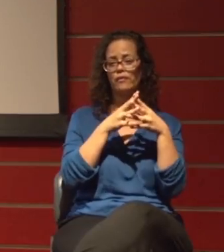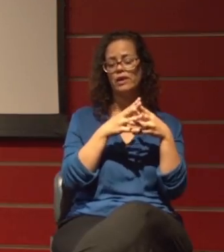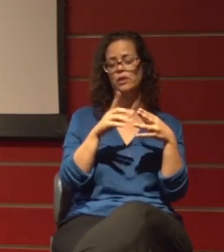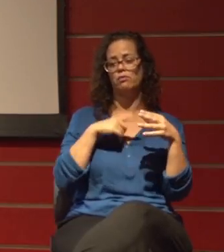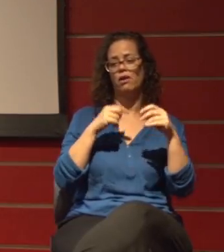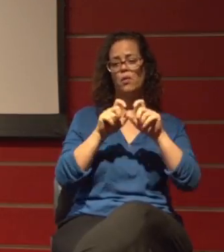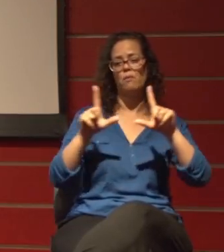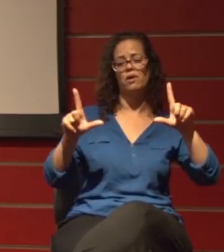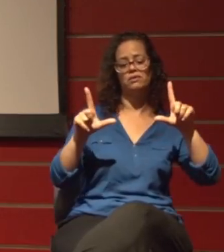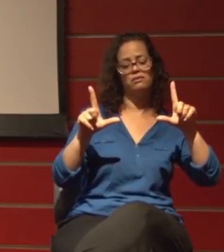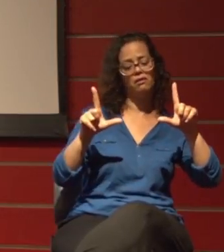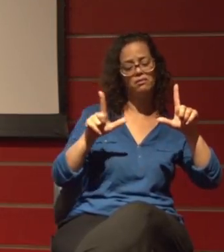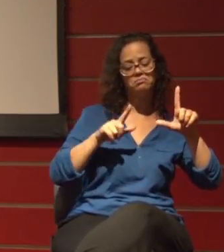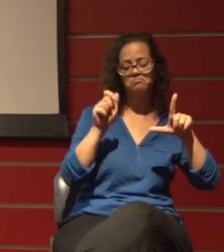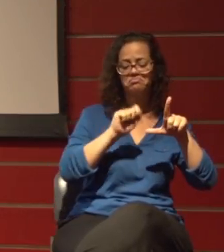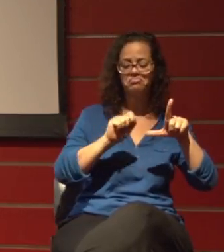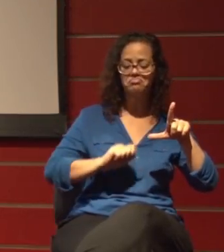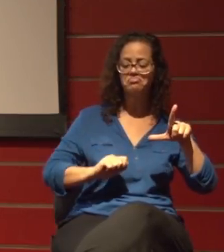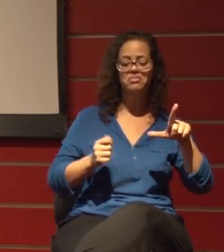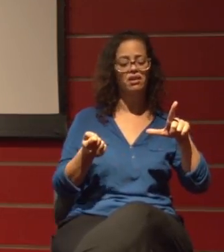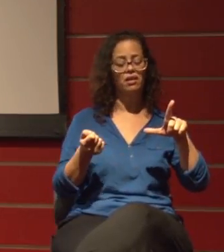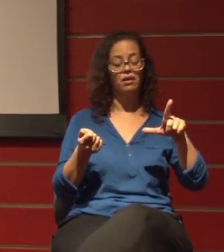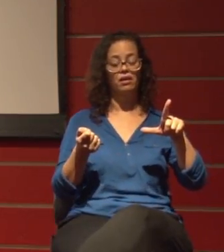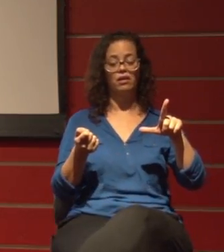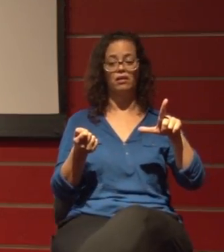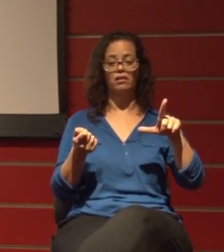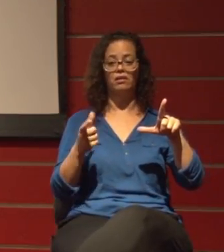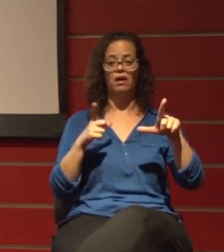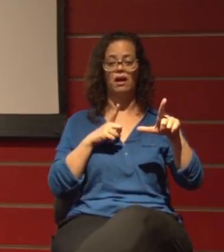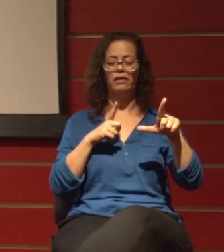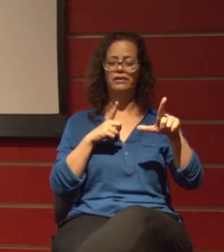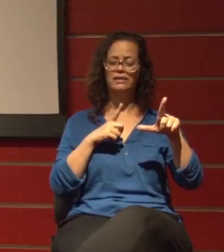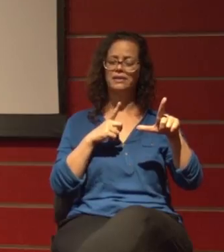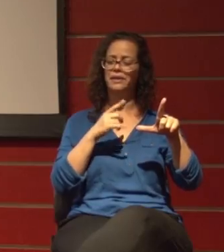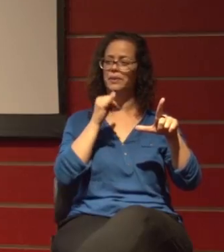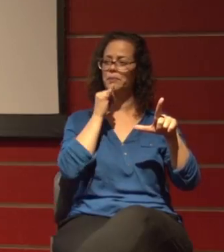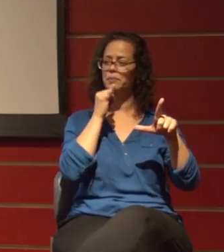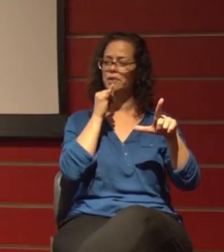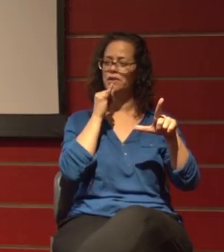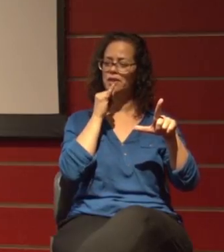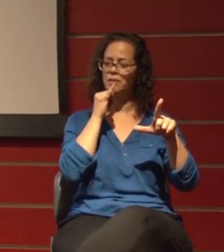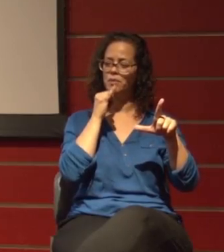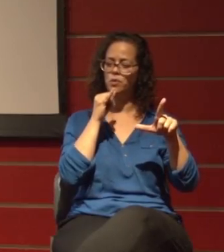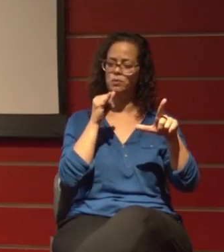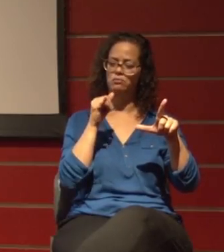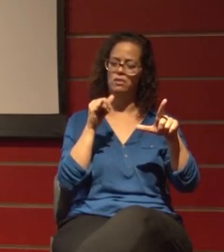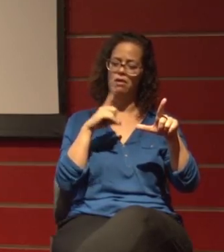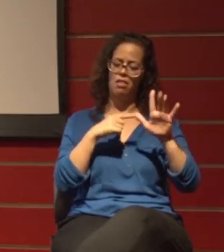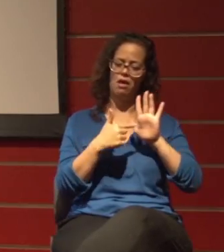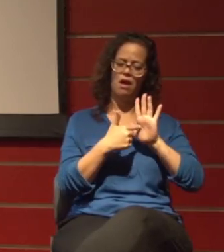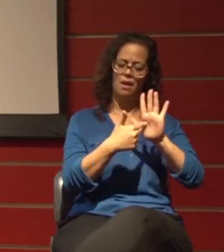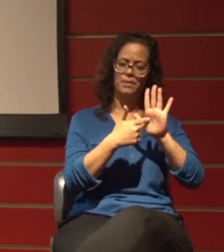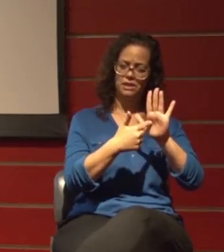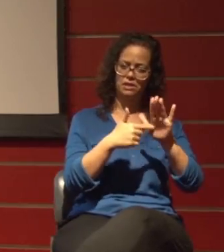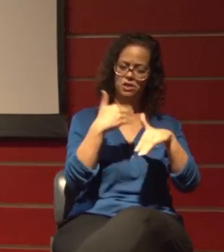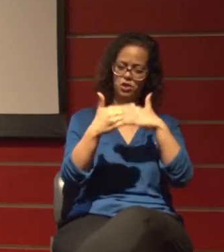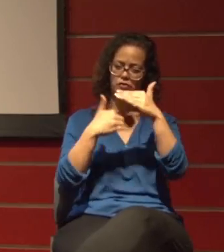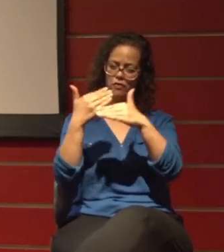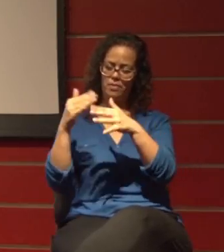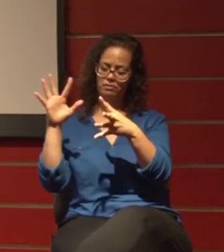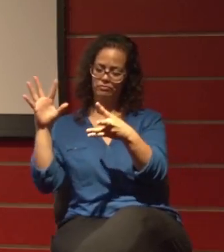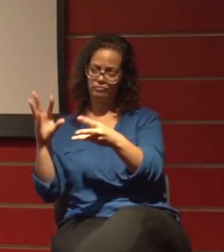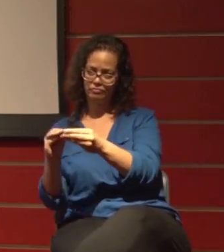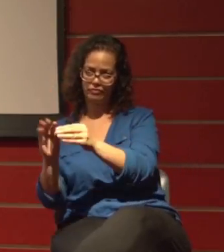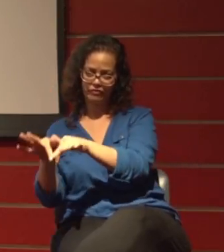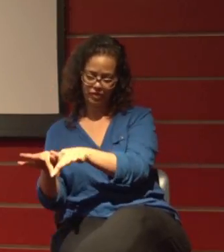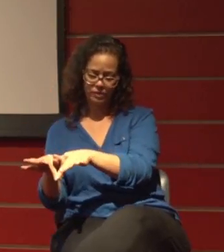cena e dentro daquele daquele que ele do da estrutura maior né que é apresentação desenvolvimento e conclusão